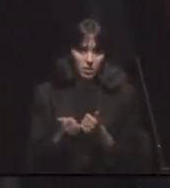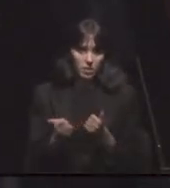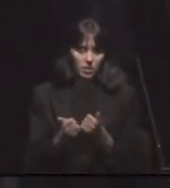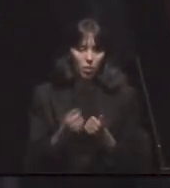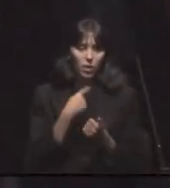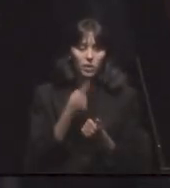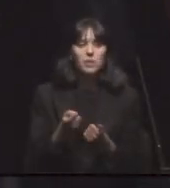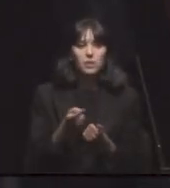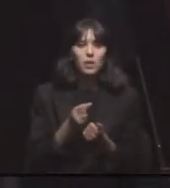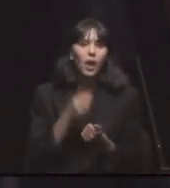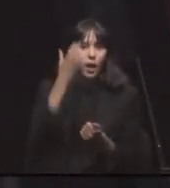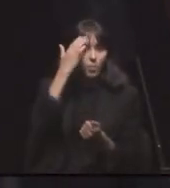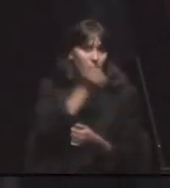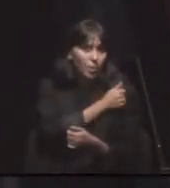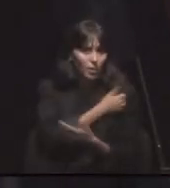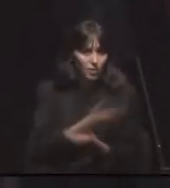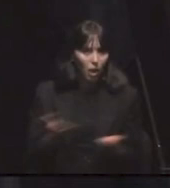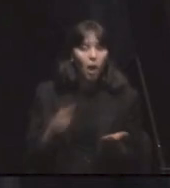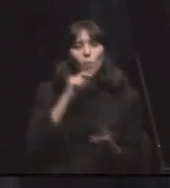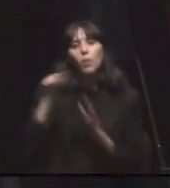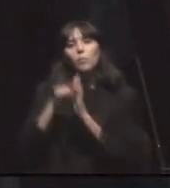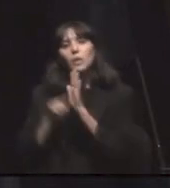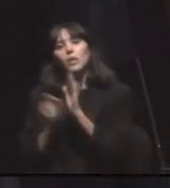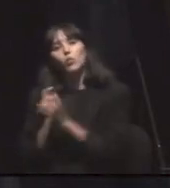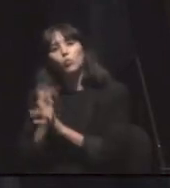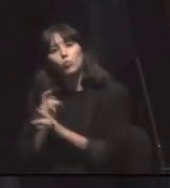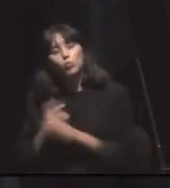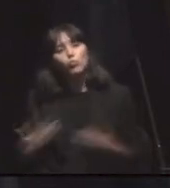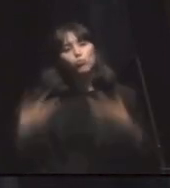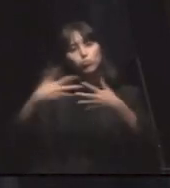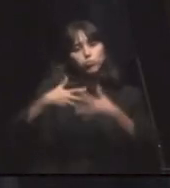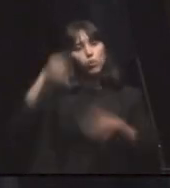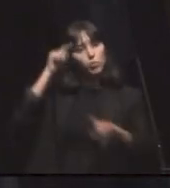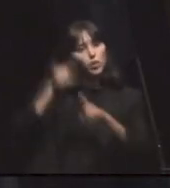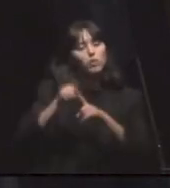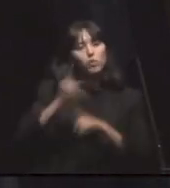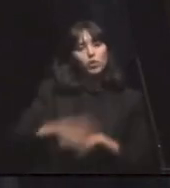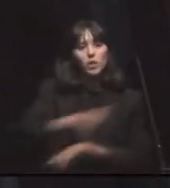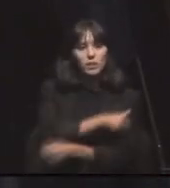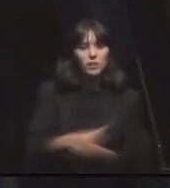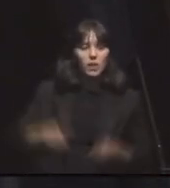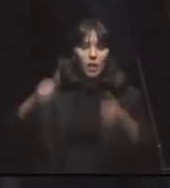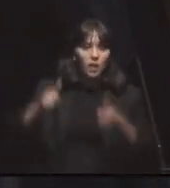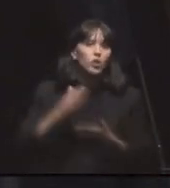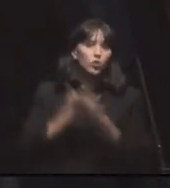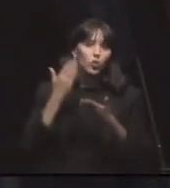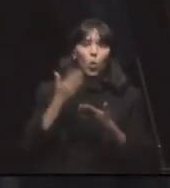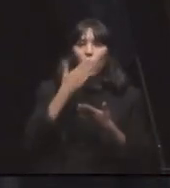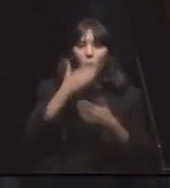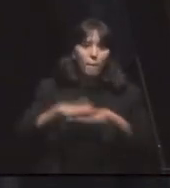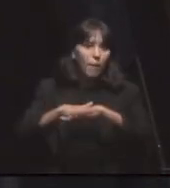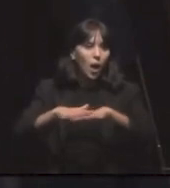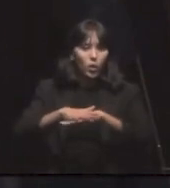capacidade habitacional de Lisboa seja equacionada com outras medidas que, de facto, evitem a Lisboa cidade-cenário de